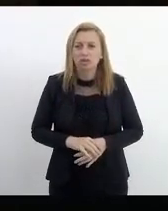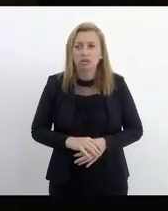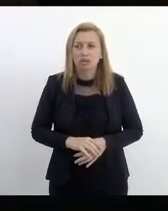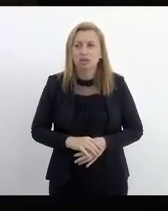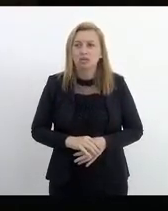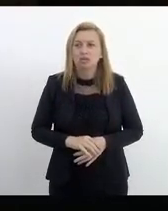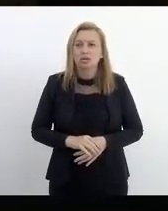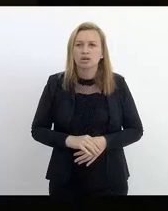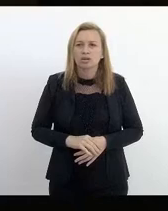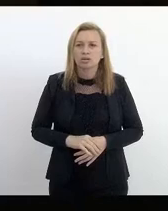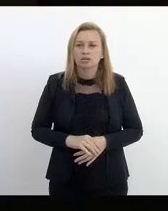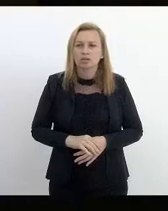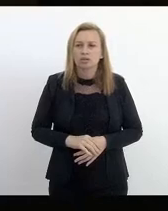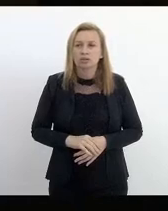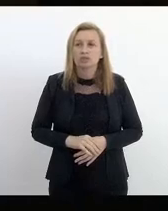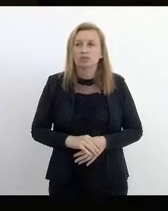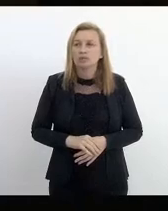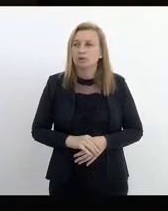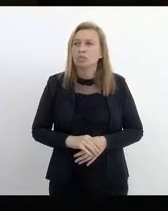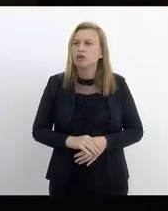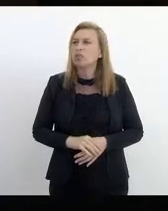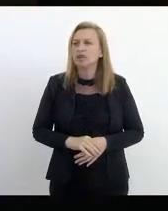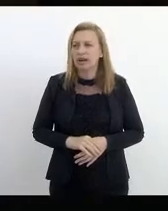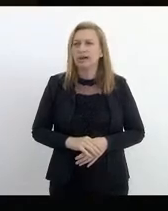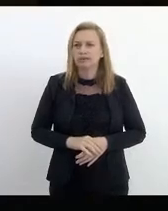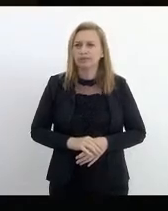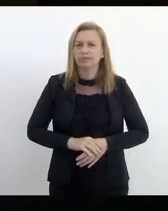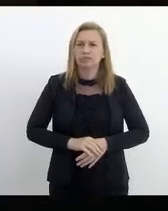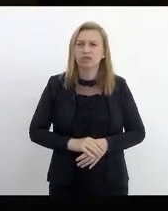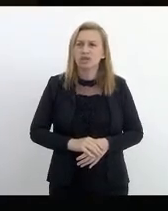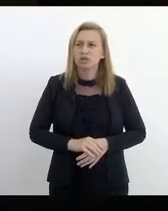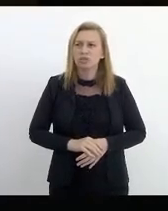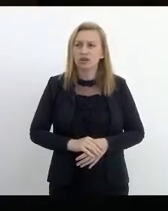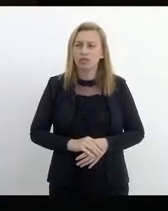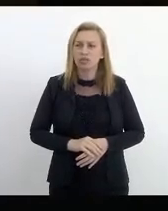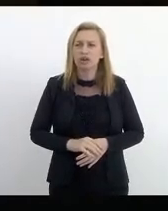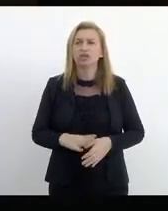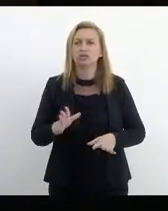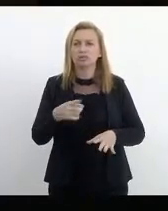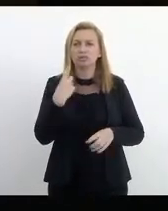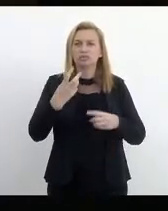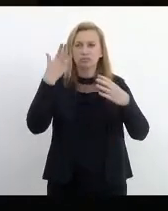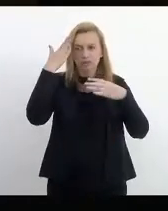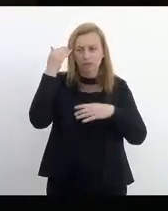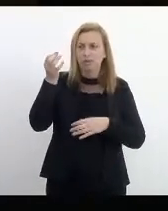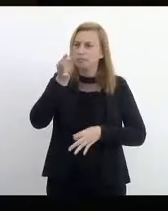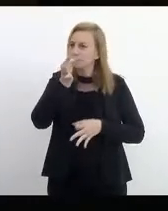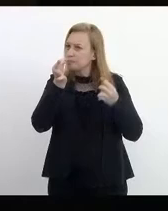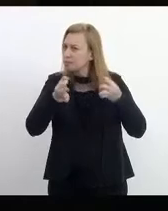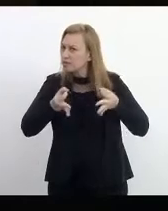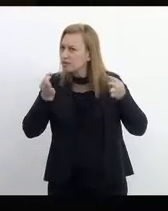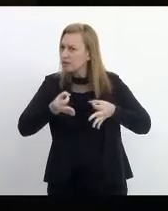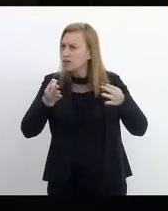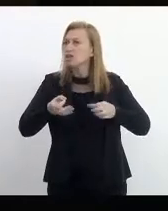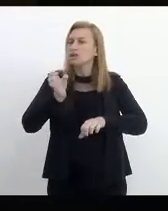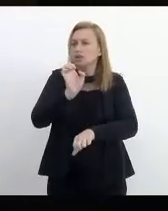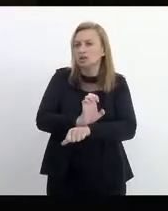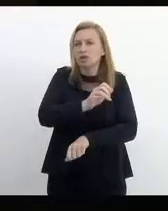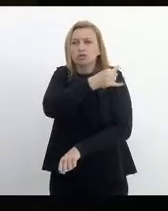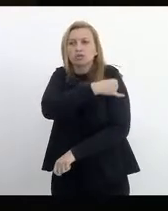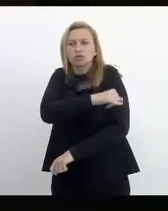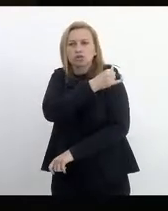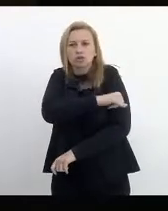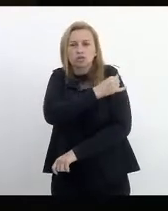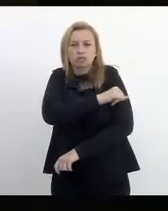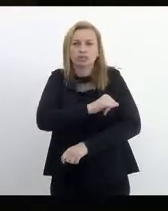e aí vem uma preocupação porque nós sabemos perfeitamente no estado do Rio de